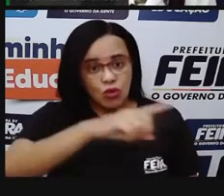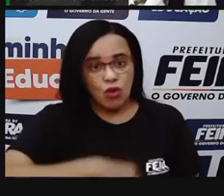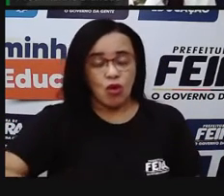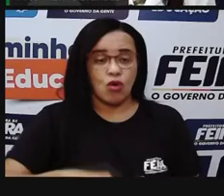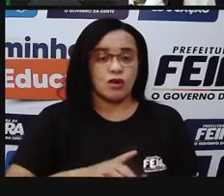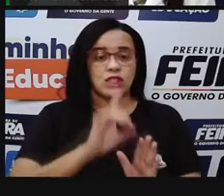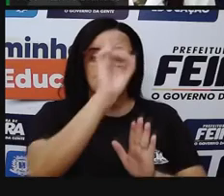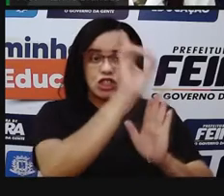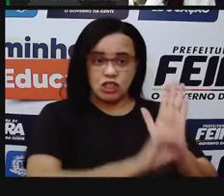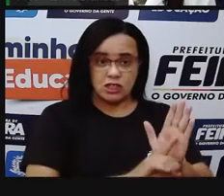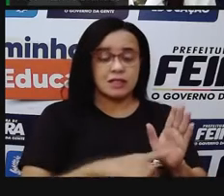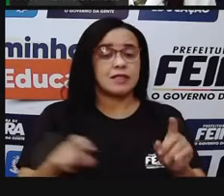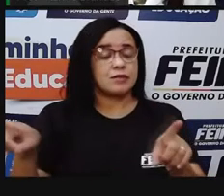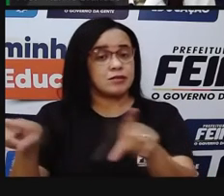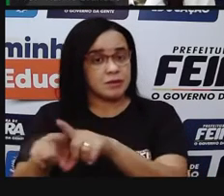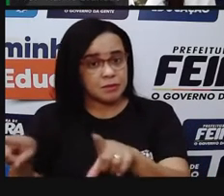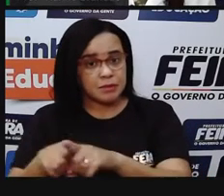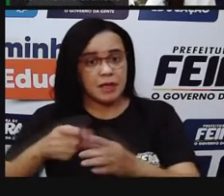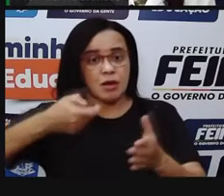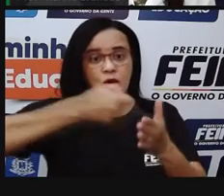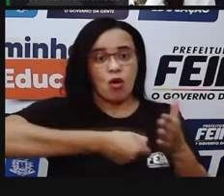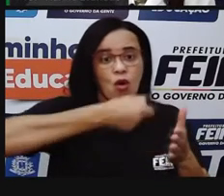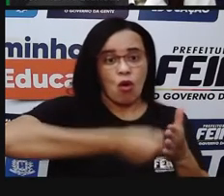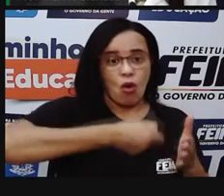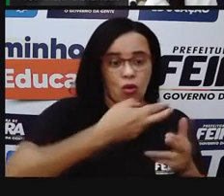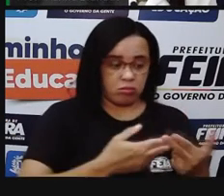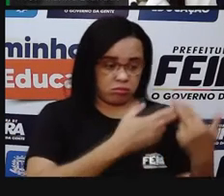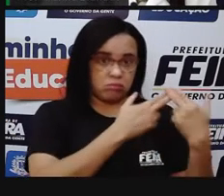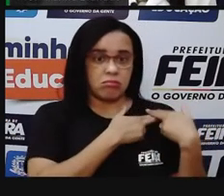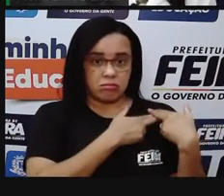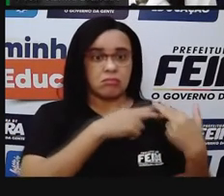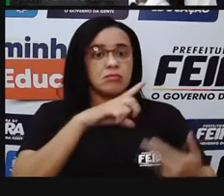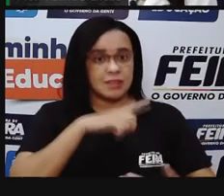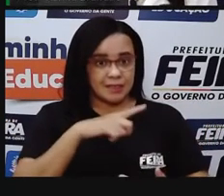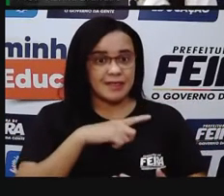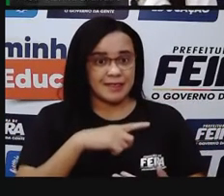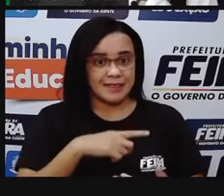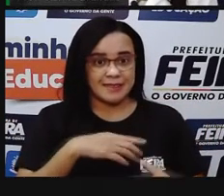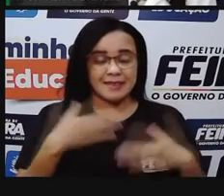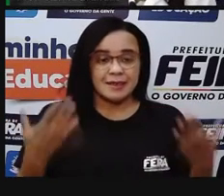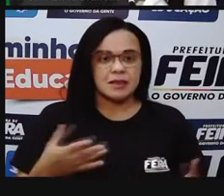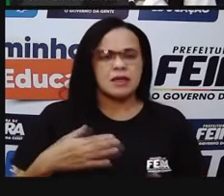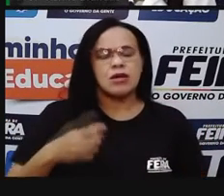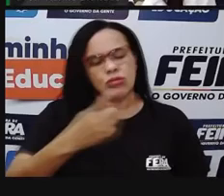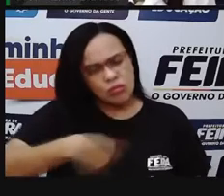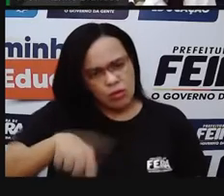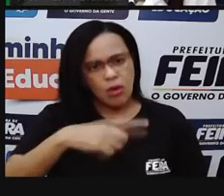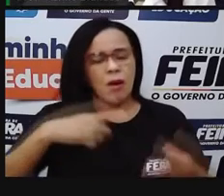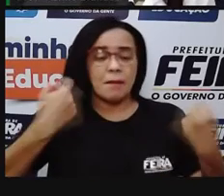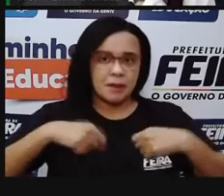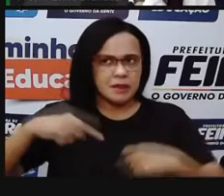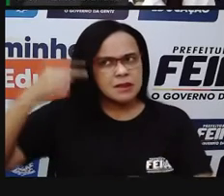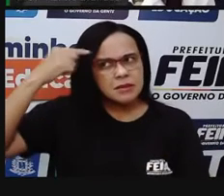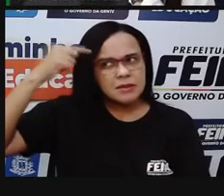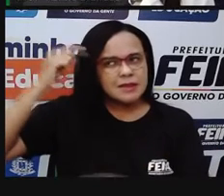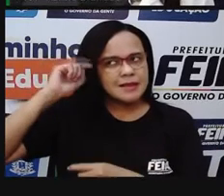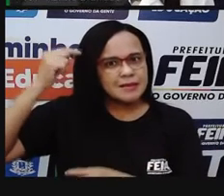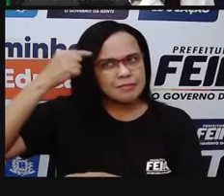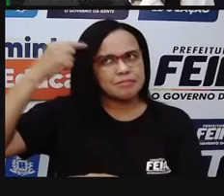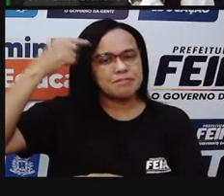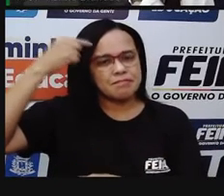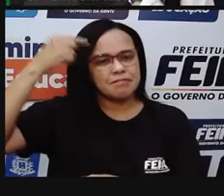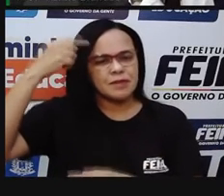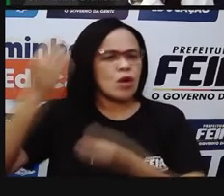com relação a esse planeta? Vamos pensar um pouquinho, né? E aí eu trago aqui os seres vivos e